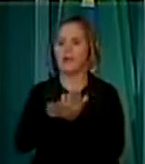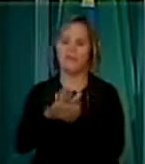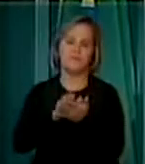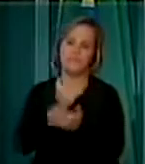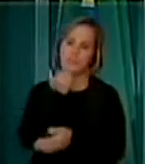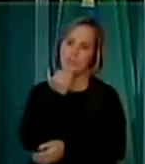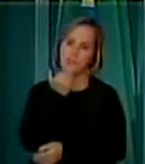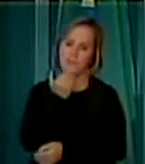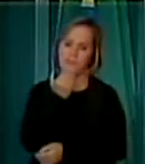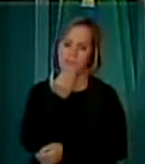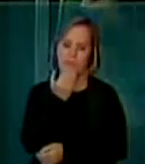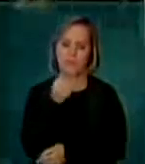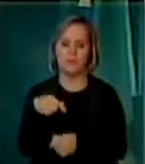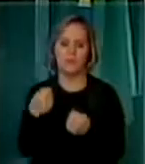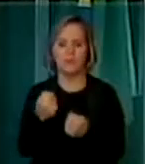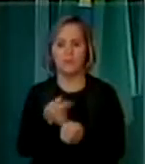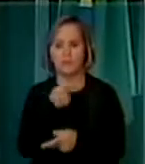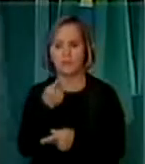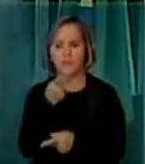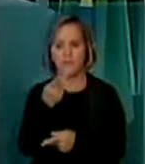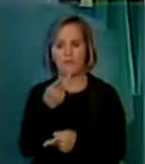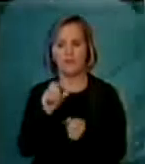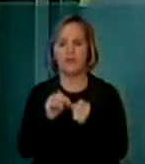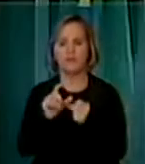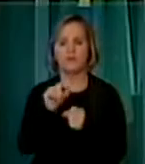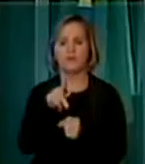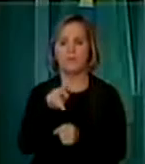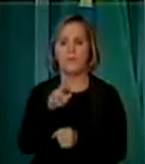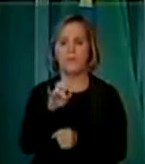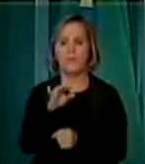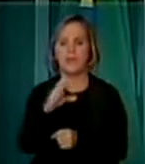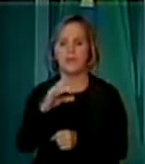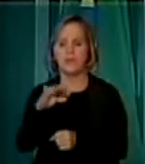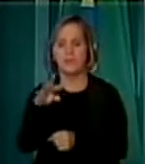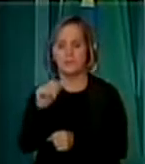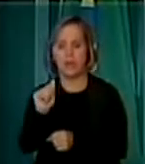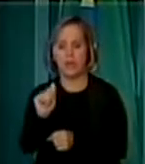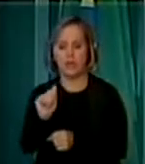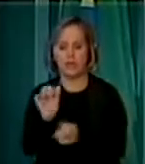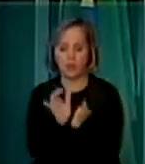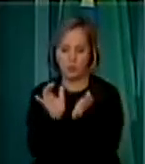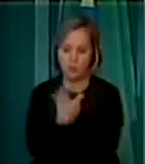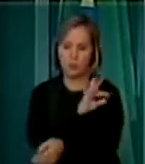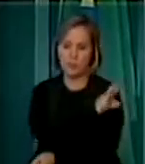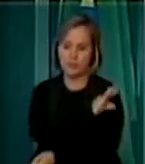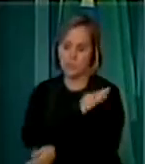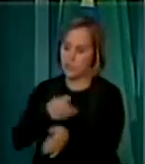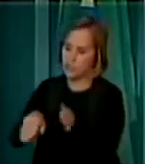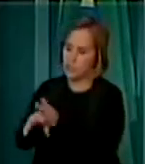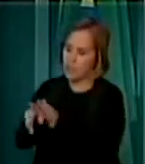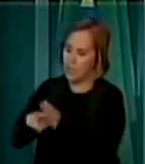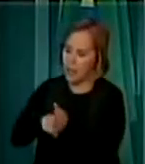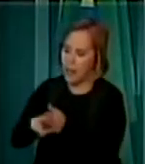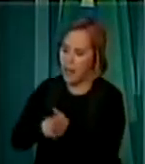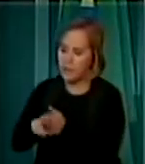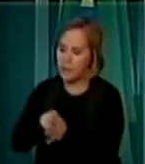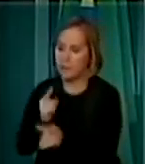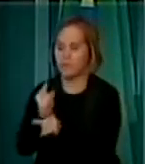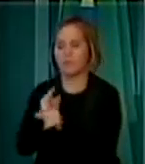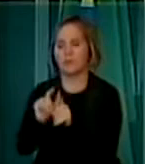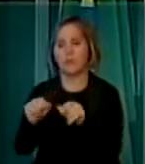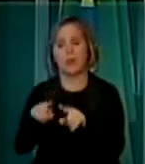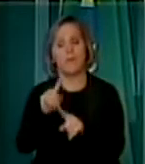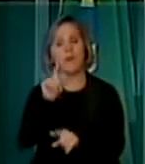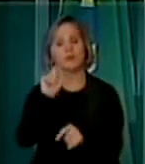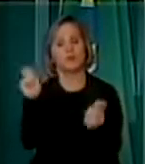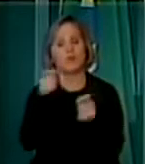Realmente, nada ainda pode ser dito sobre a causa desse acidente, se foi falha humana ou mecânica. Mas o que pode